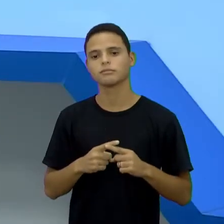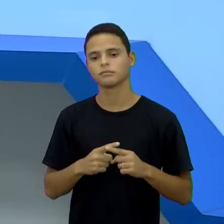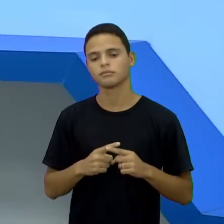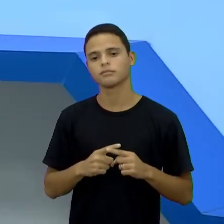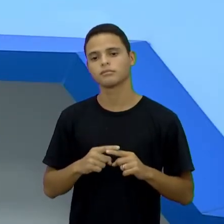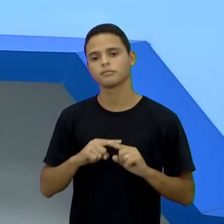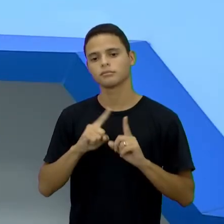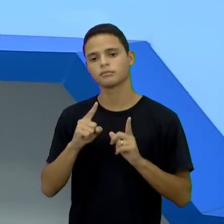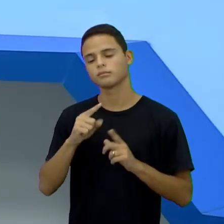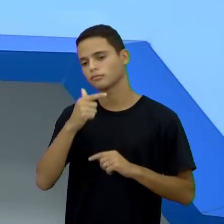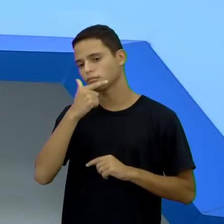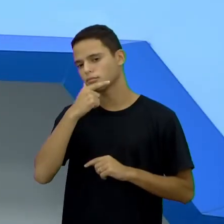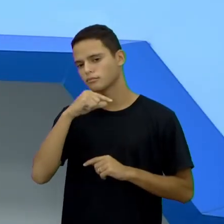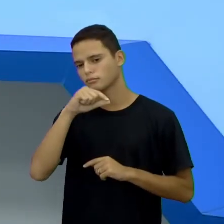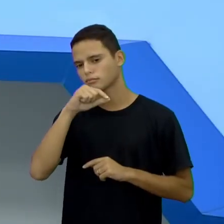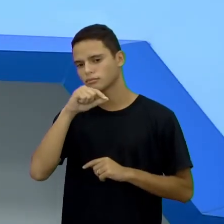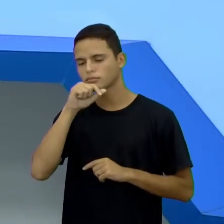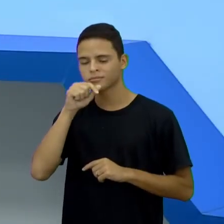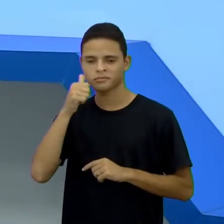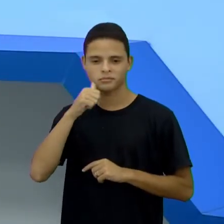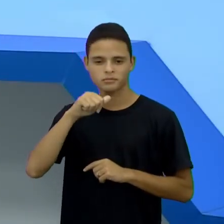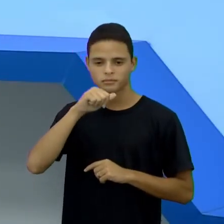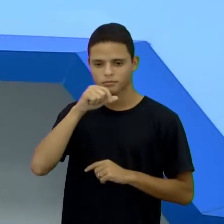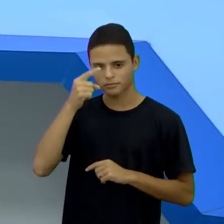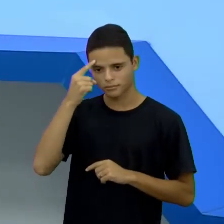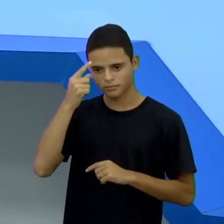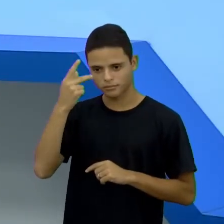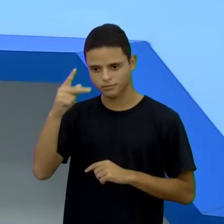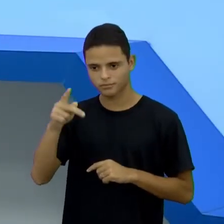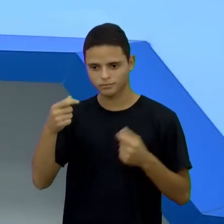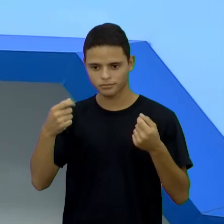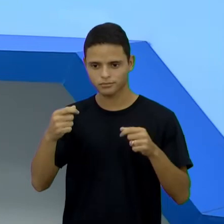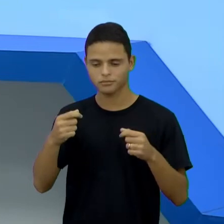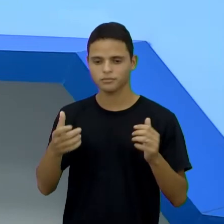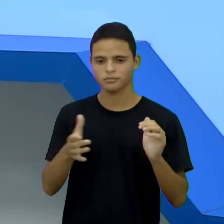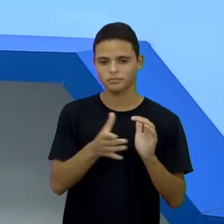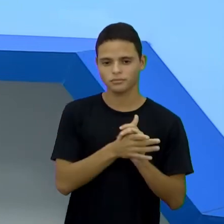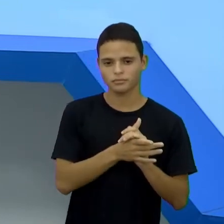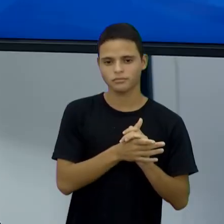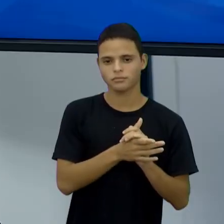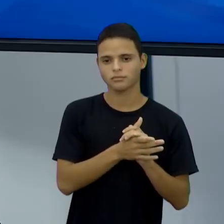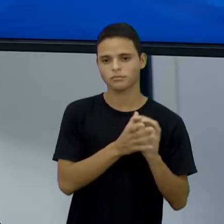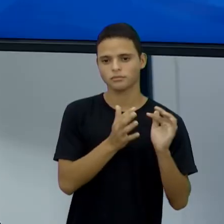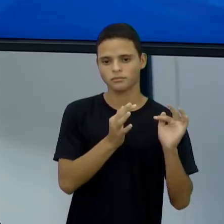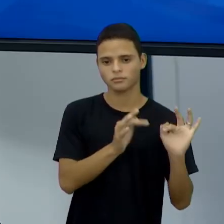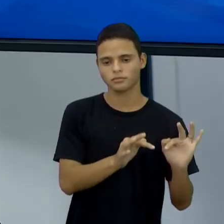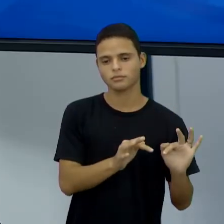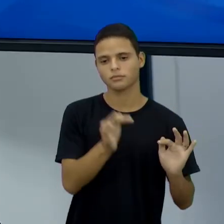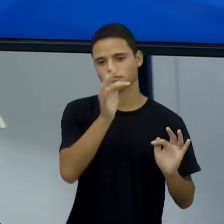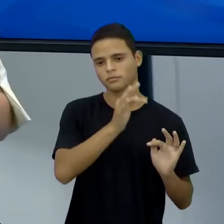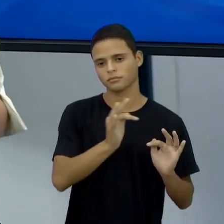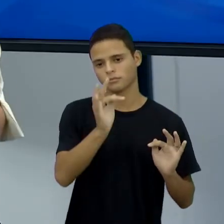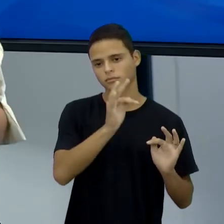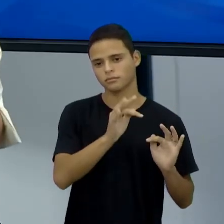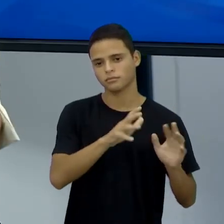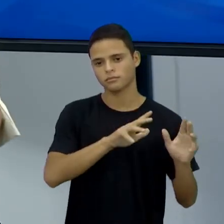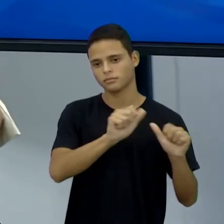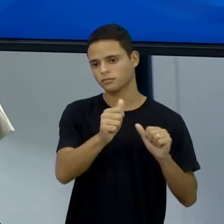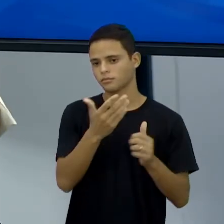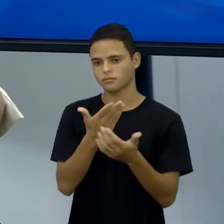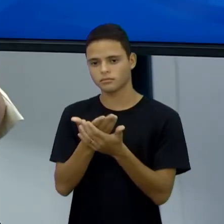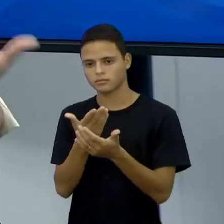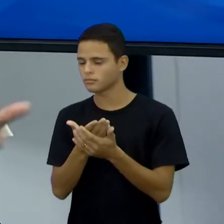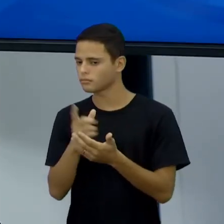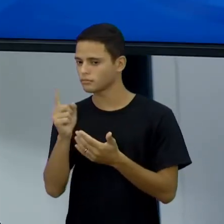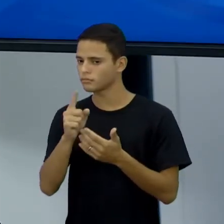tinham essa questão de, você precisa casar, ter filhos, terminar uma faculdade? Meu pai não, meu pai só era só do estudo, agora de família,